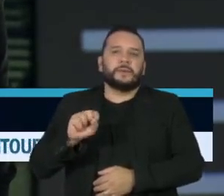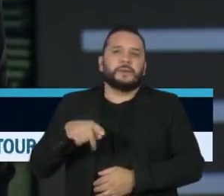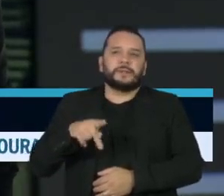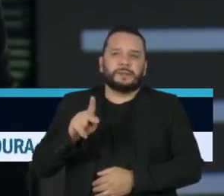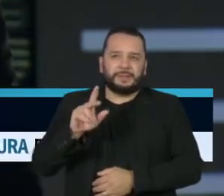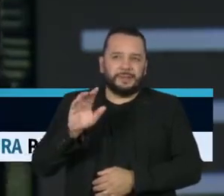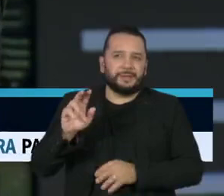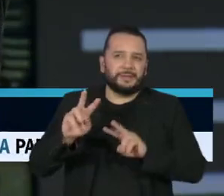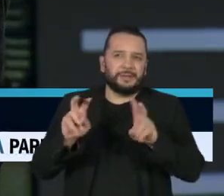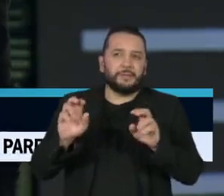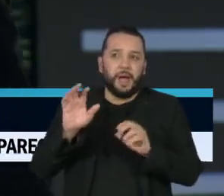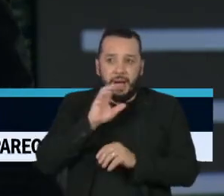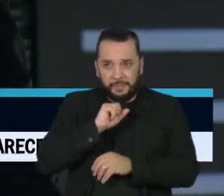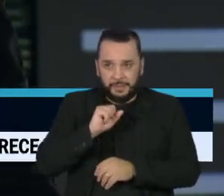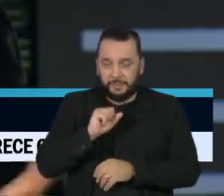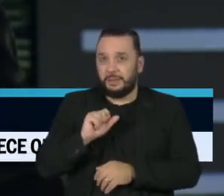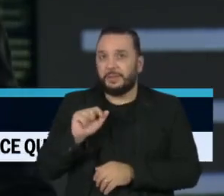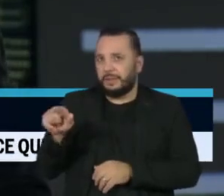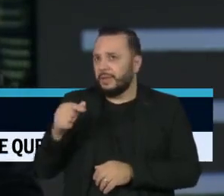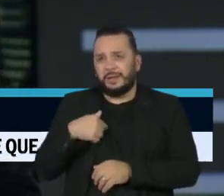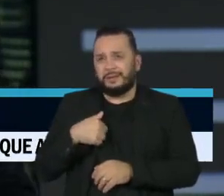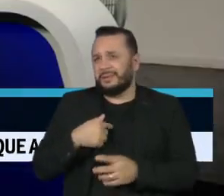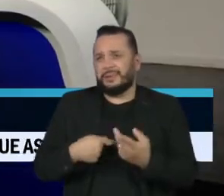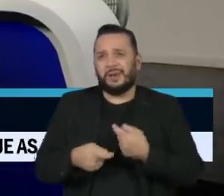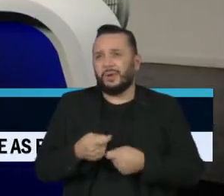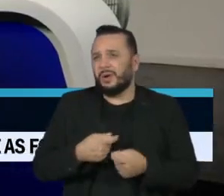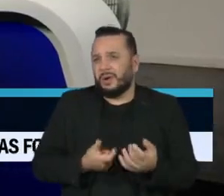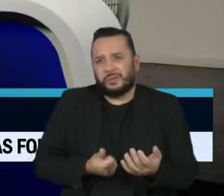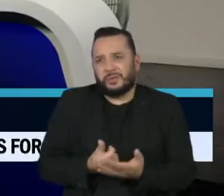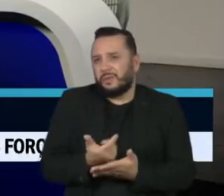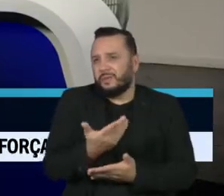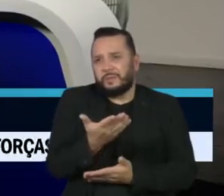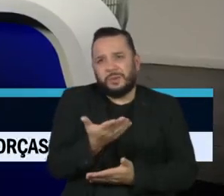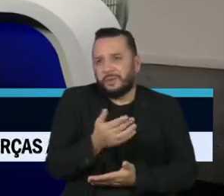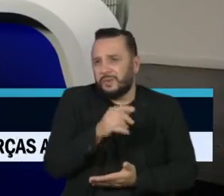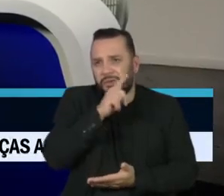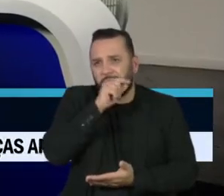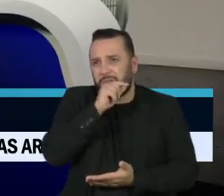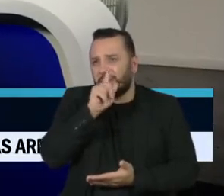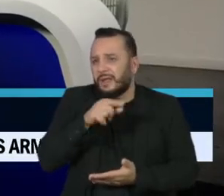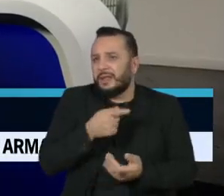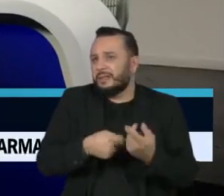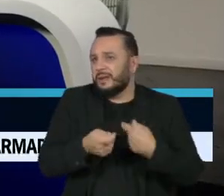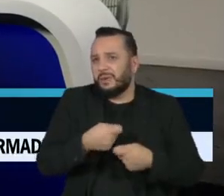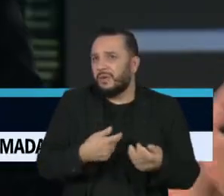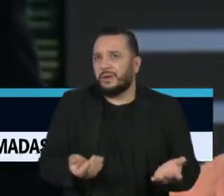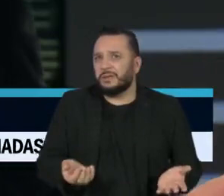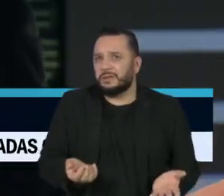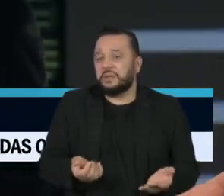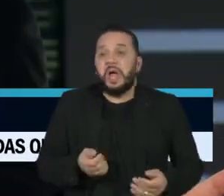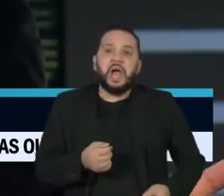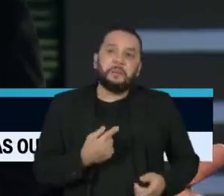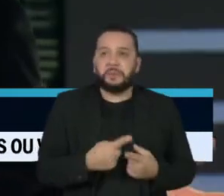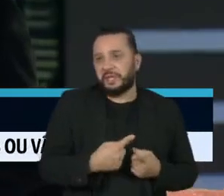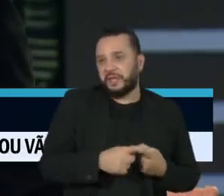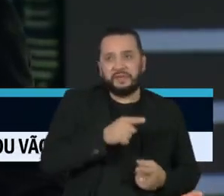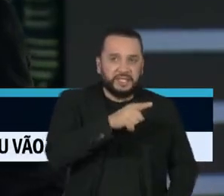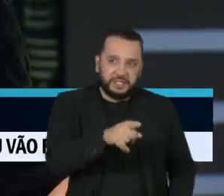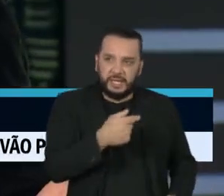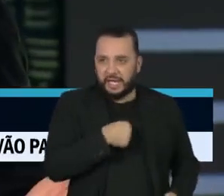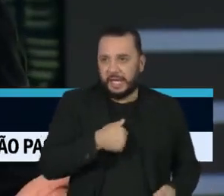lá e fez uma ação é de negócios né ele tá abrindo uma empresa aí vem alguém fala assim porque que você não resolve